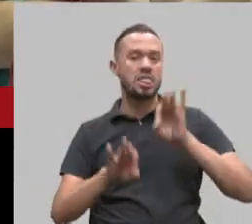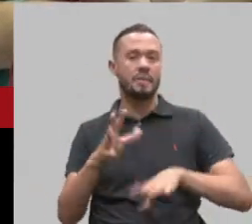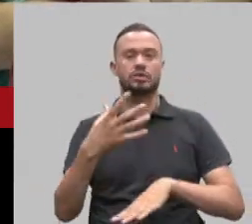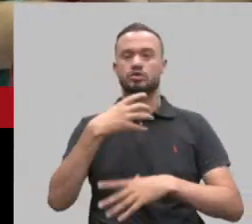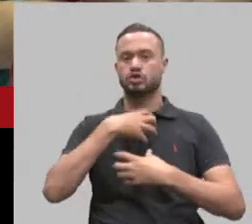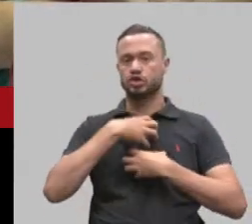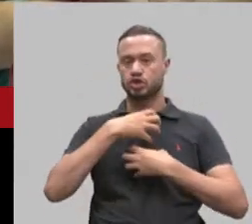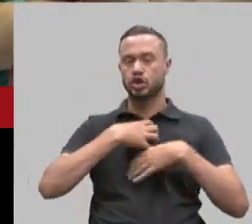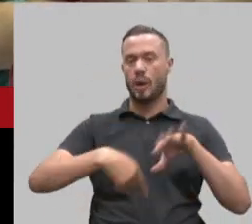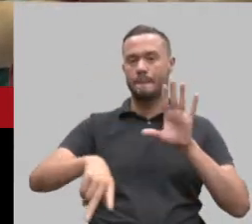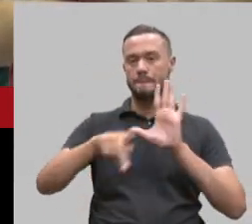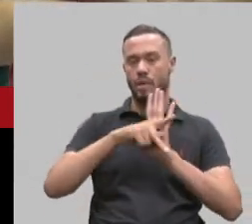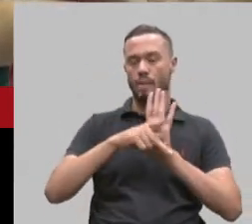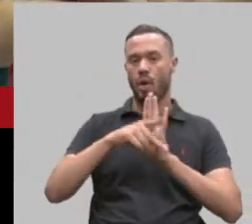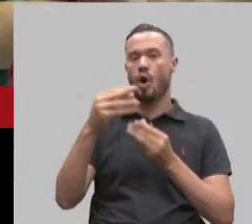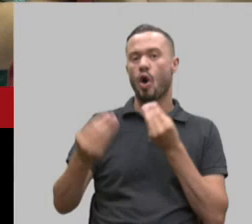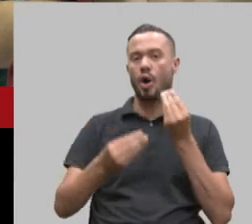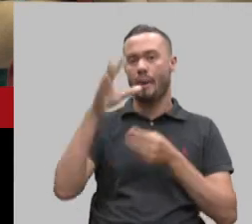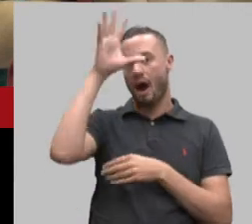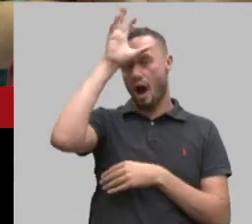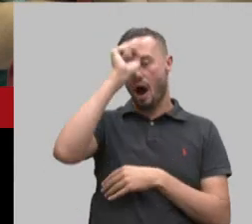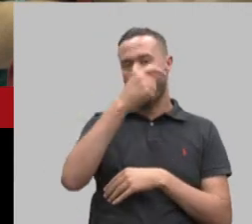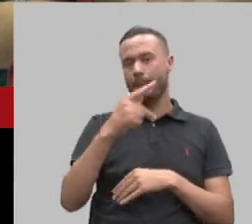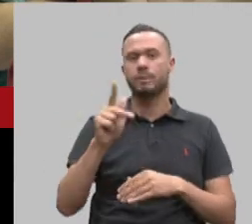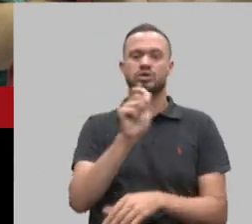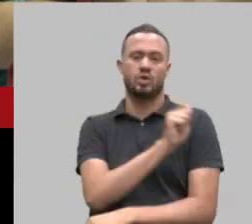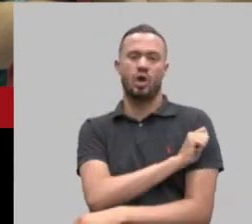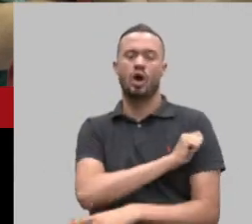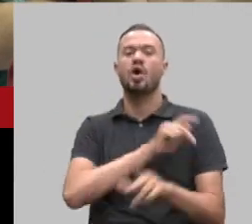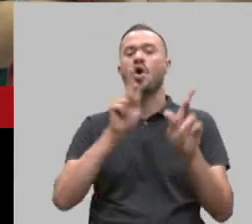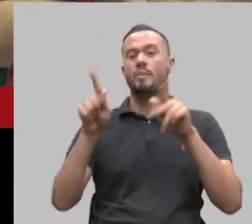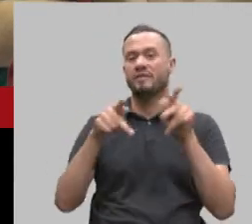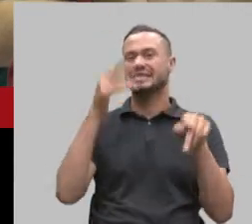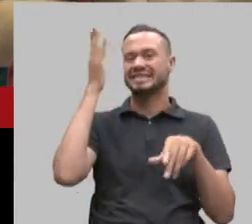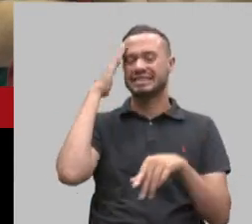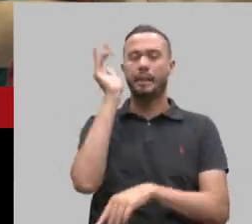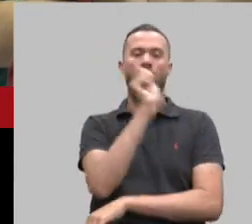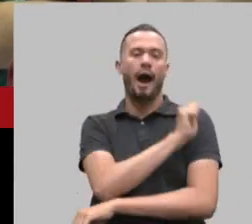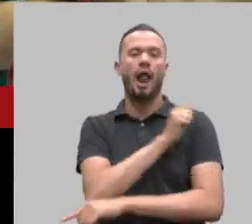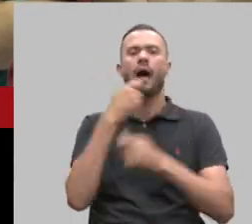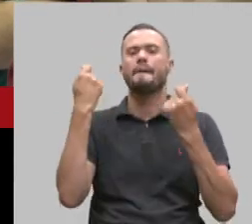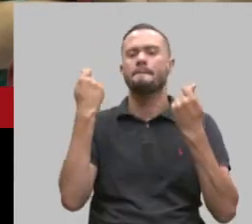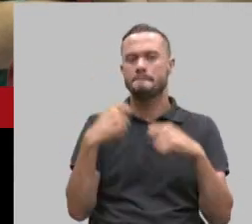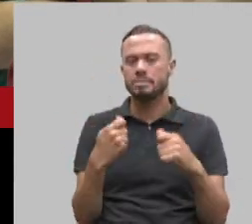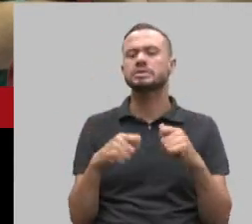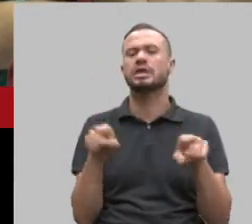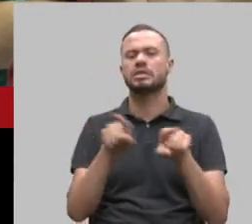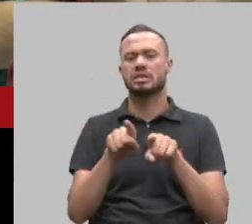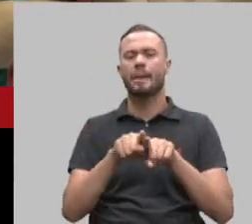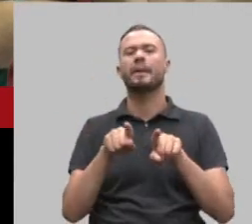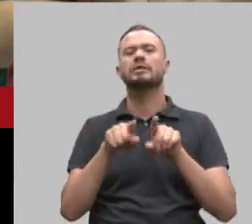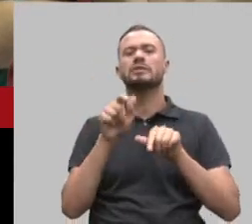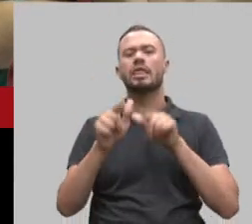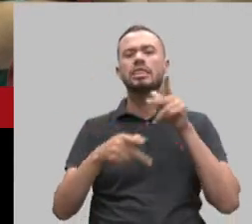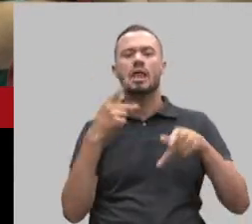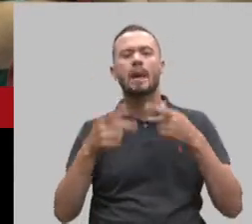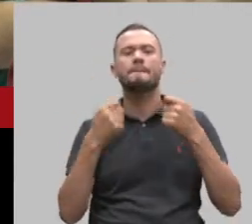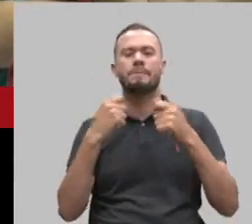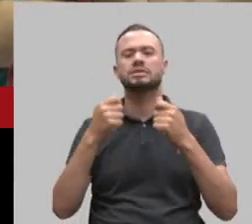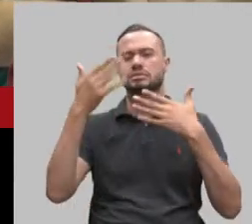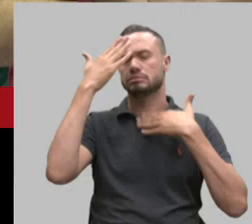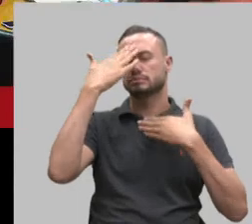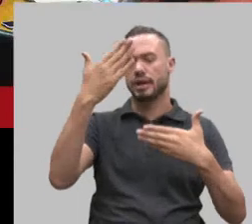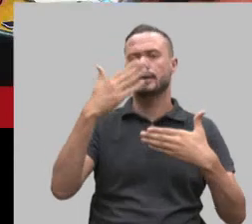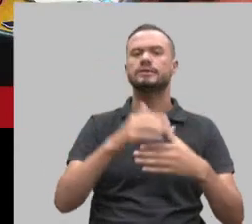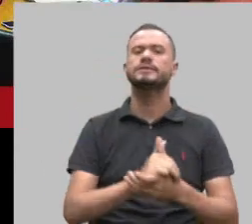o método de aprendizagem do seu aluno é o professor saber do que o aluno necessita e atender de acordo com o que ele necessita é isso muito obrigada